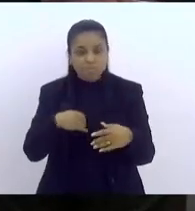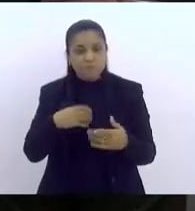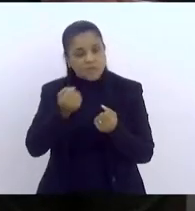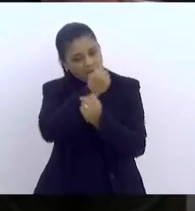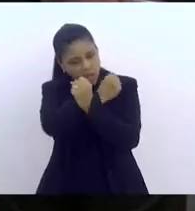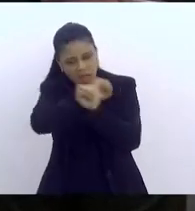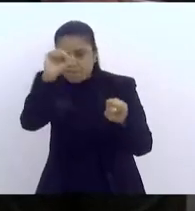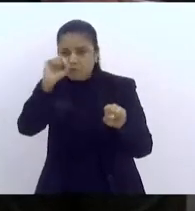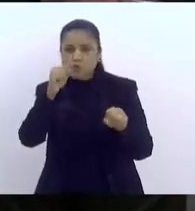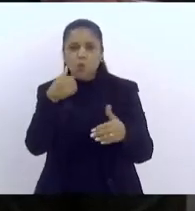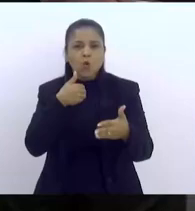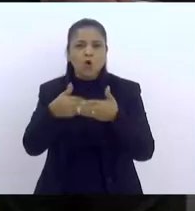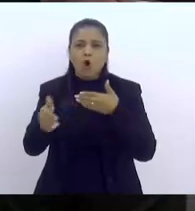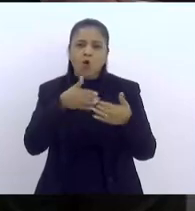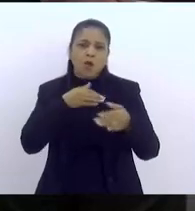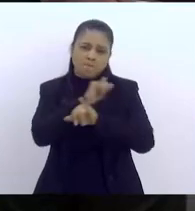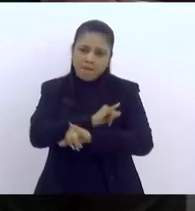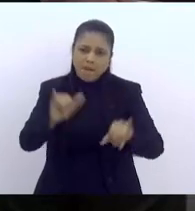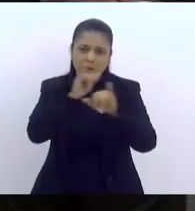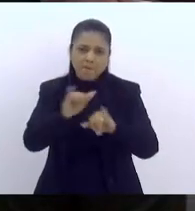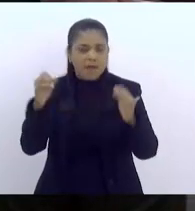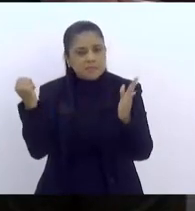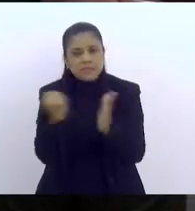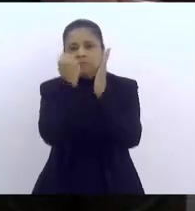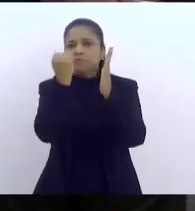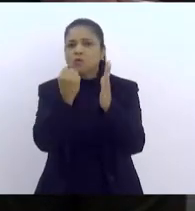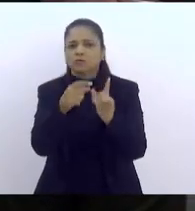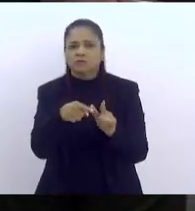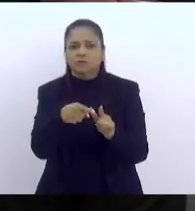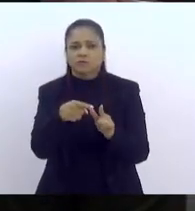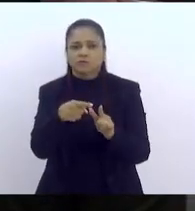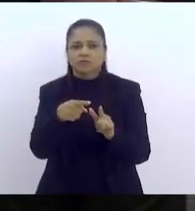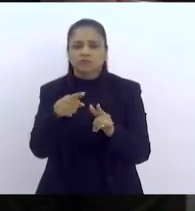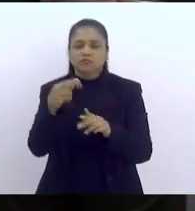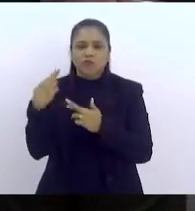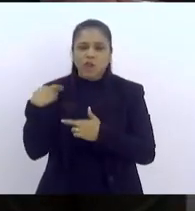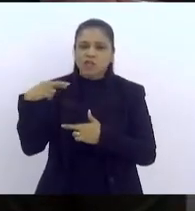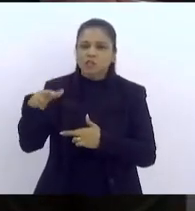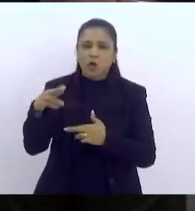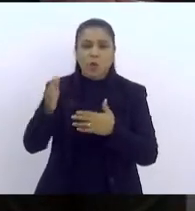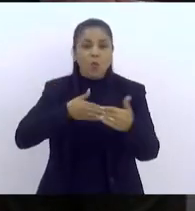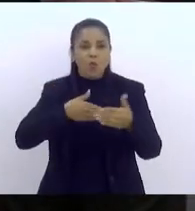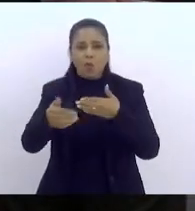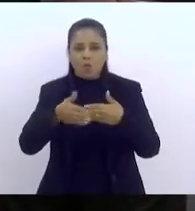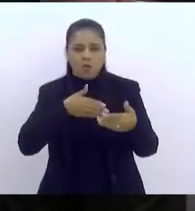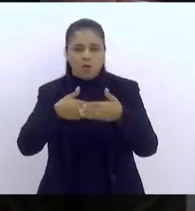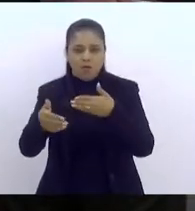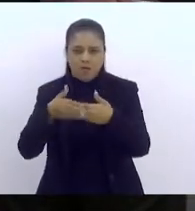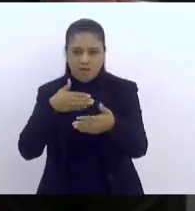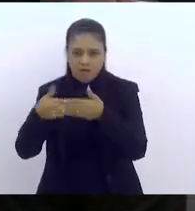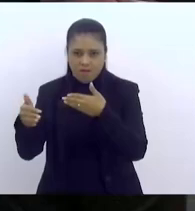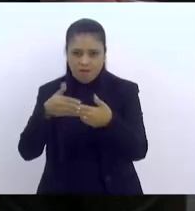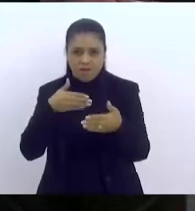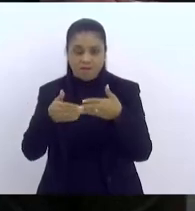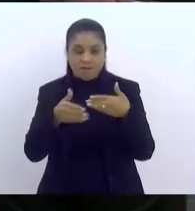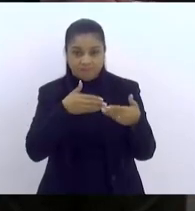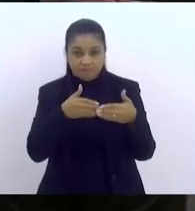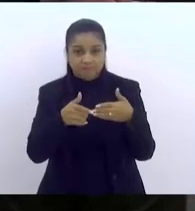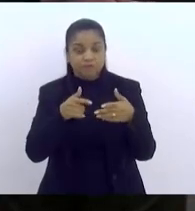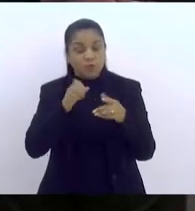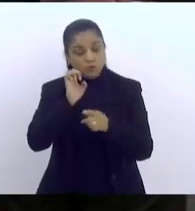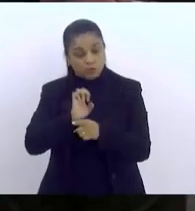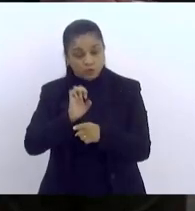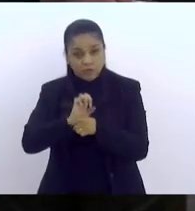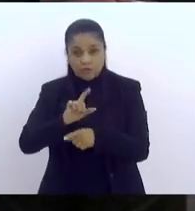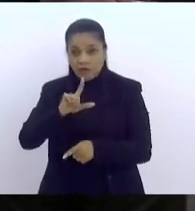qualquer forma de profanação, de simbologia de religiões, quaisquer que sejam as religiões, porque o Estado é